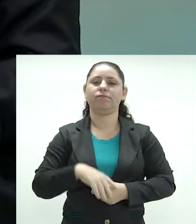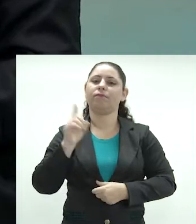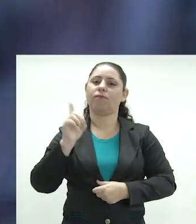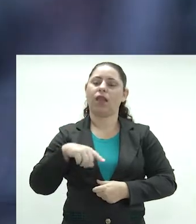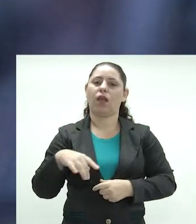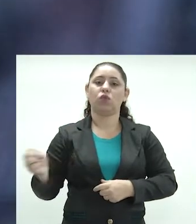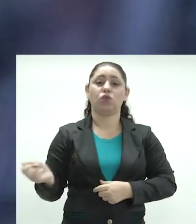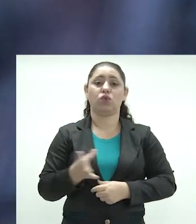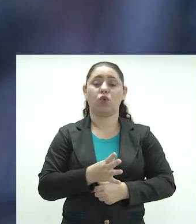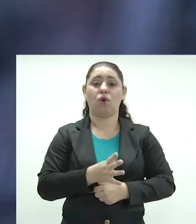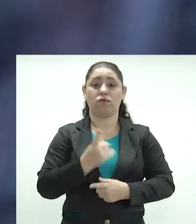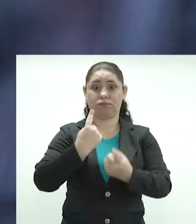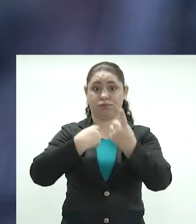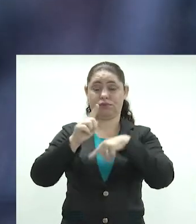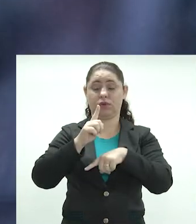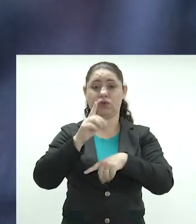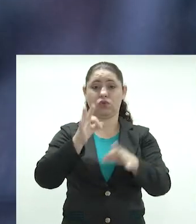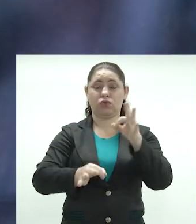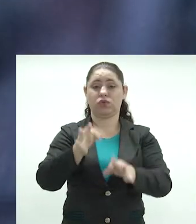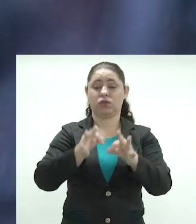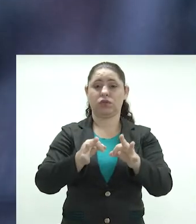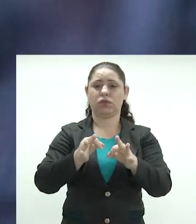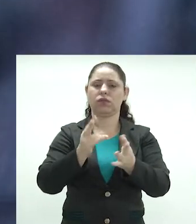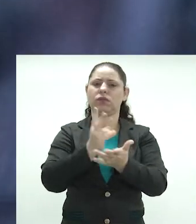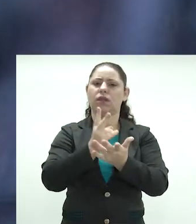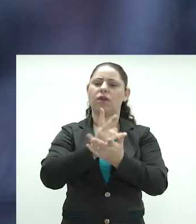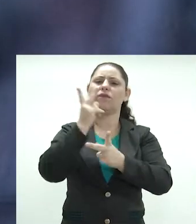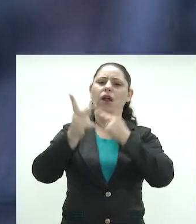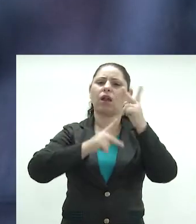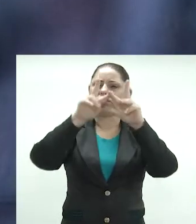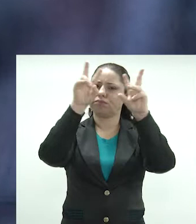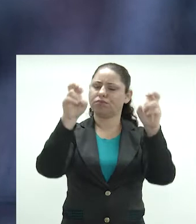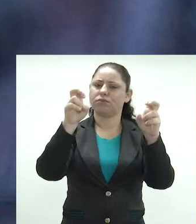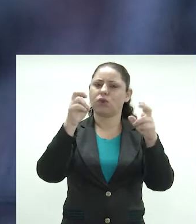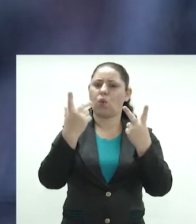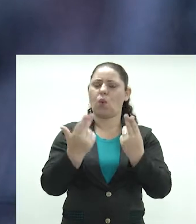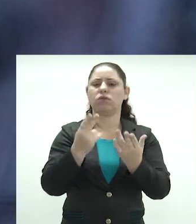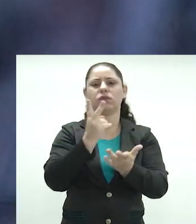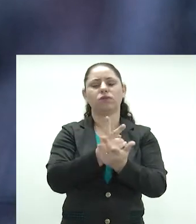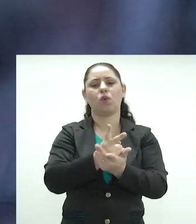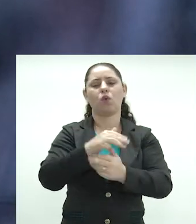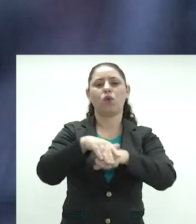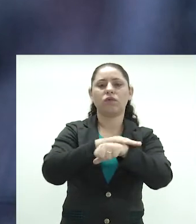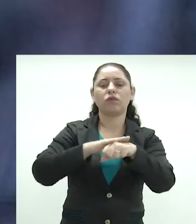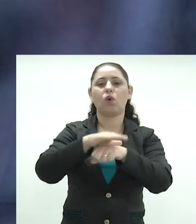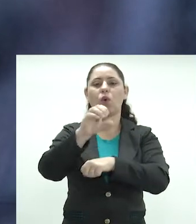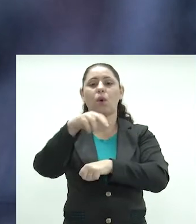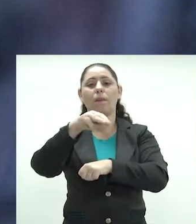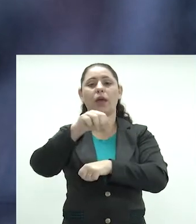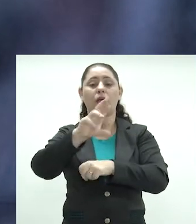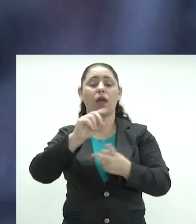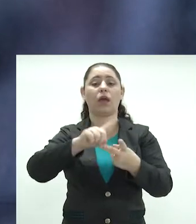médico. Exatamente. Essa modernização, essa transformação da justiça no Brasil é um tema recorrente aqui no programa. A gente já